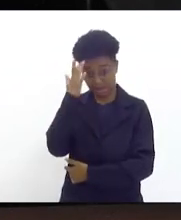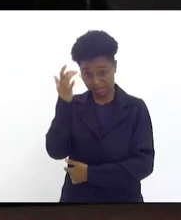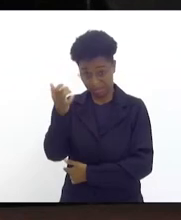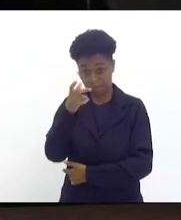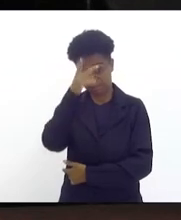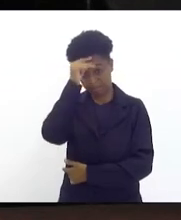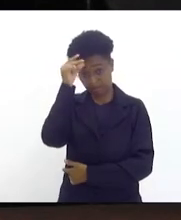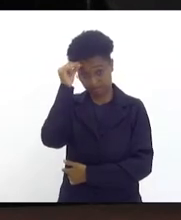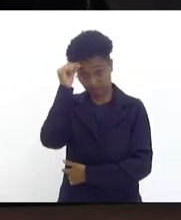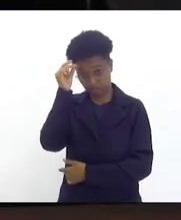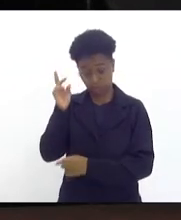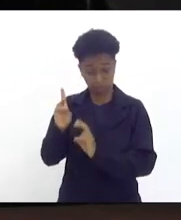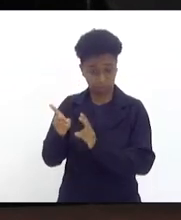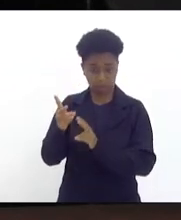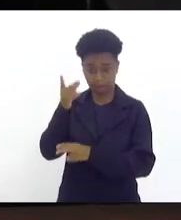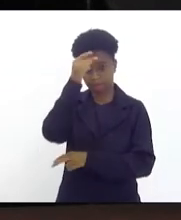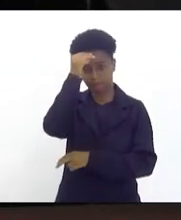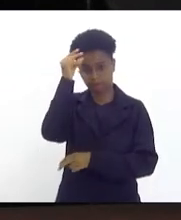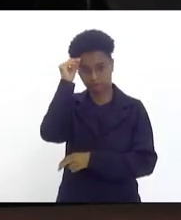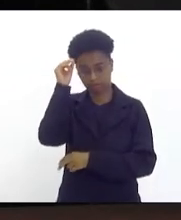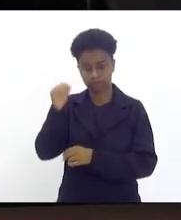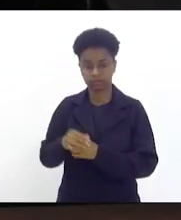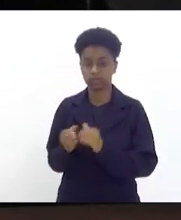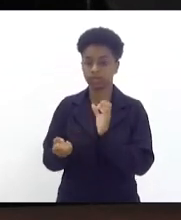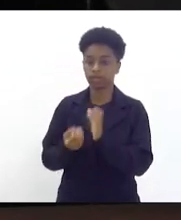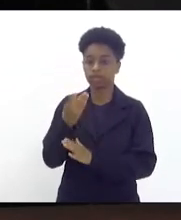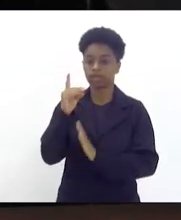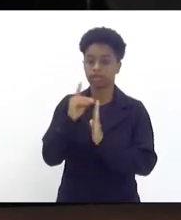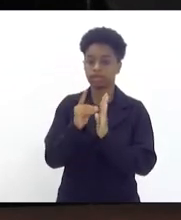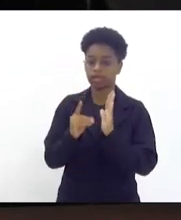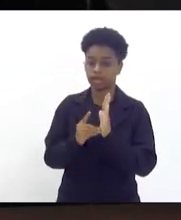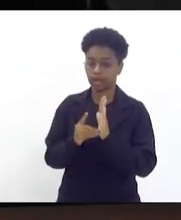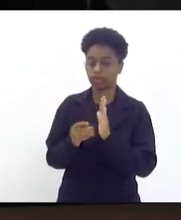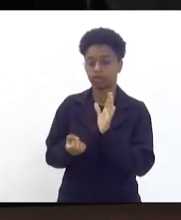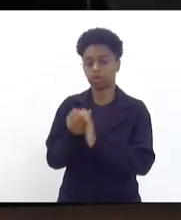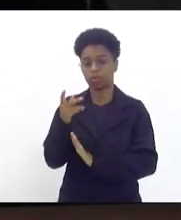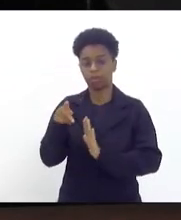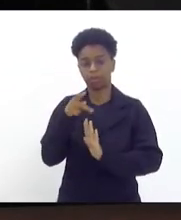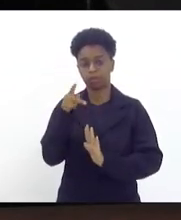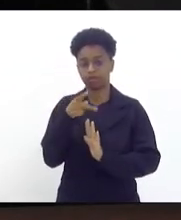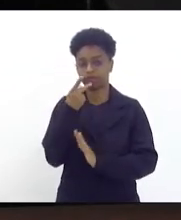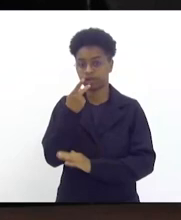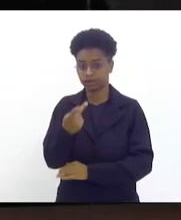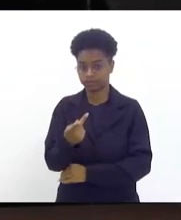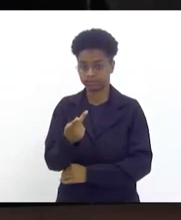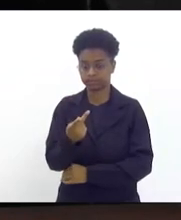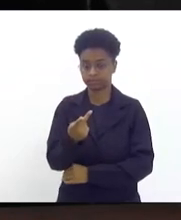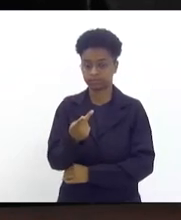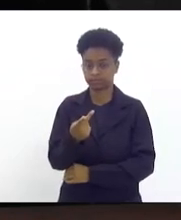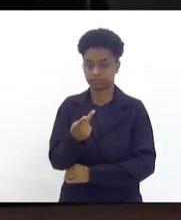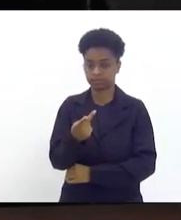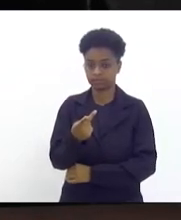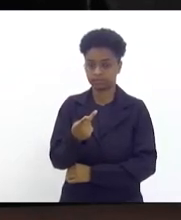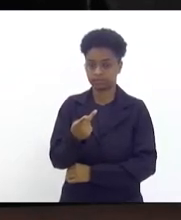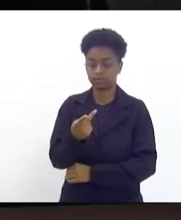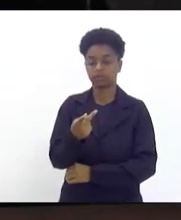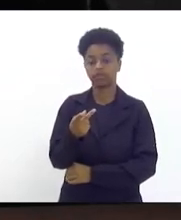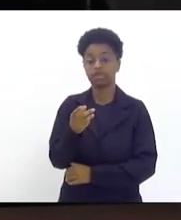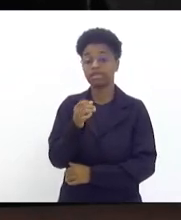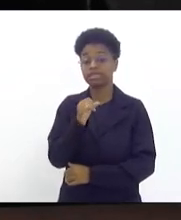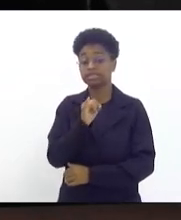Prefeito à época o prefeito baixou um decreto uma portaria dizendo o seguinte que ele ele iria perder